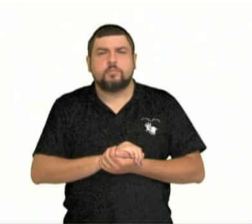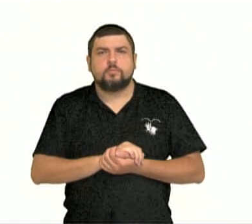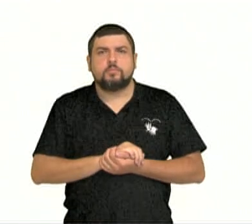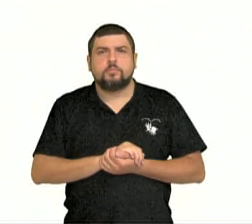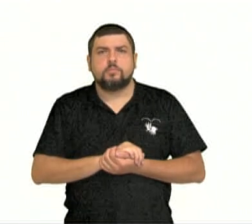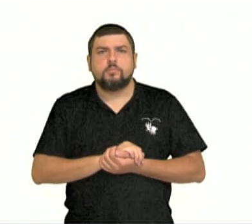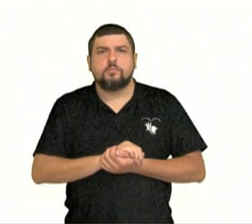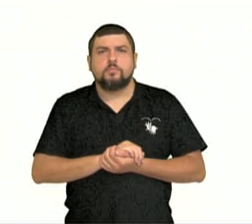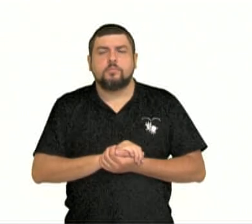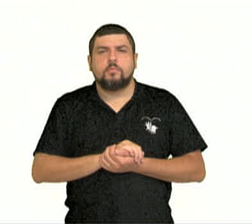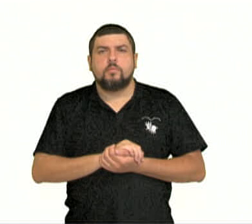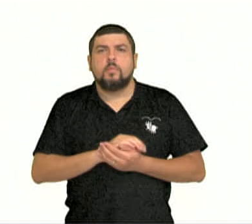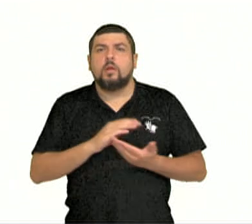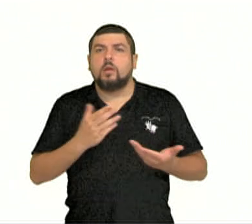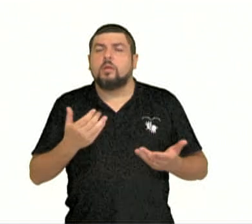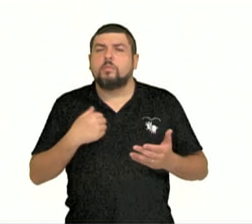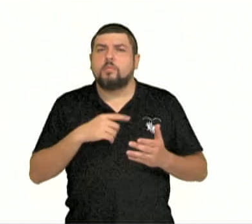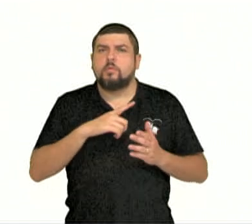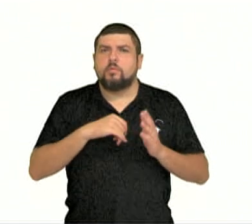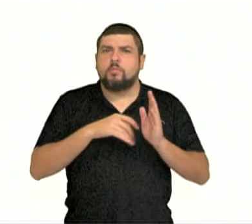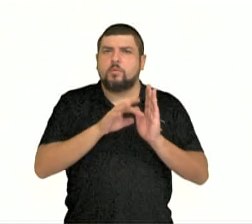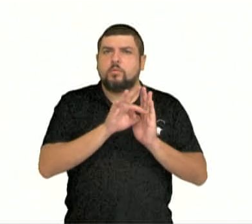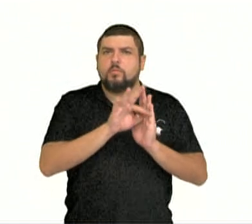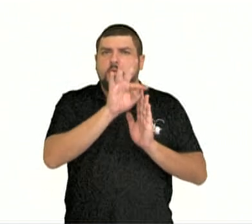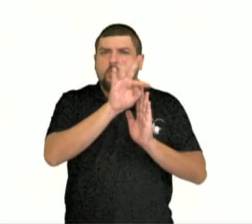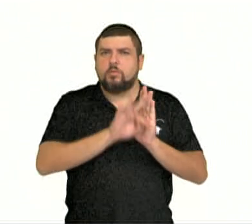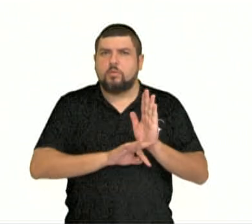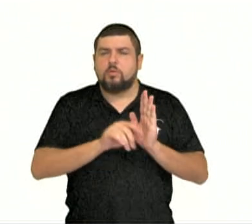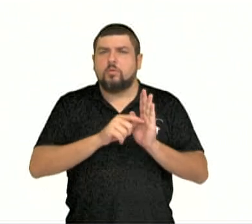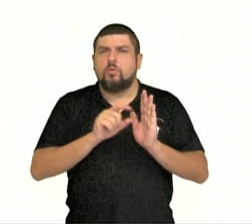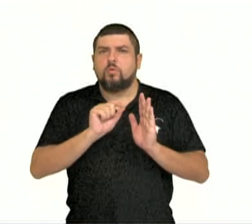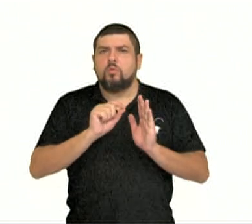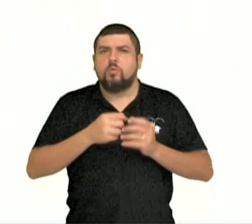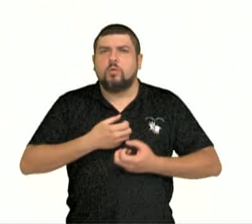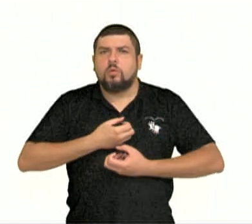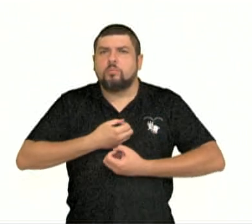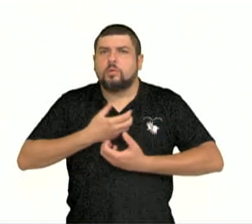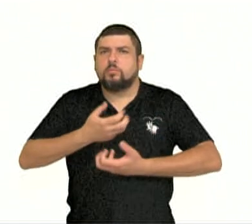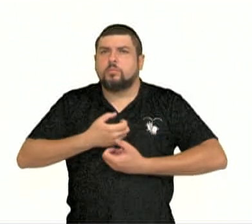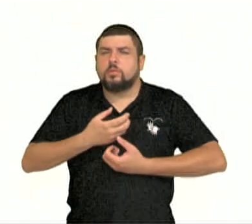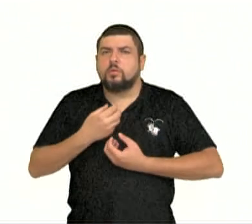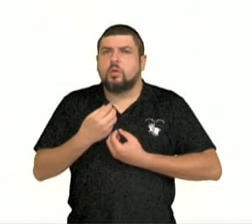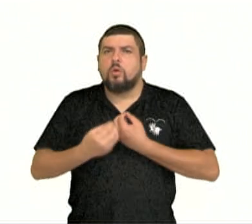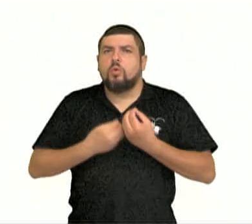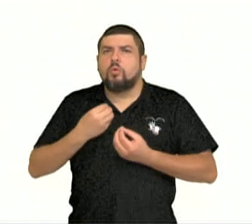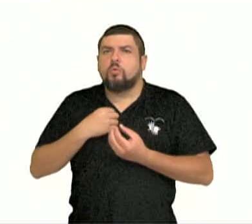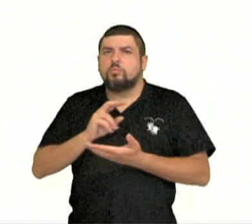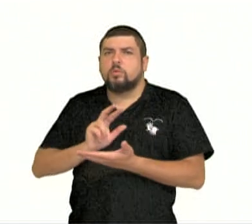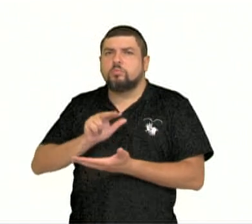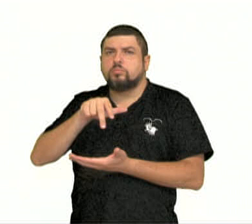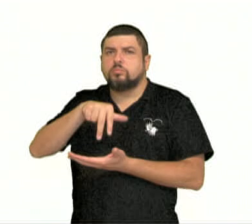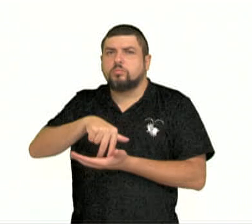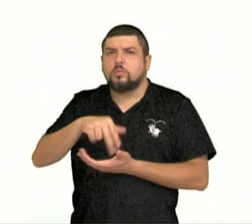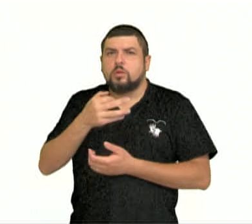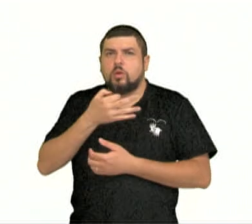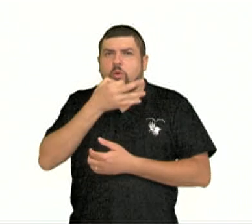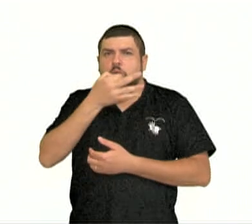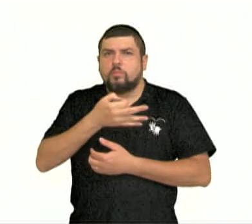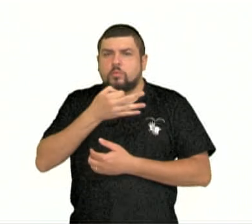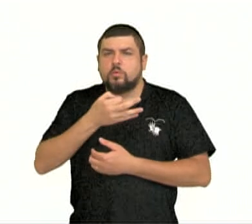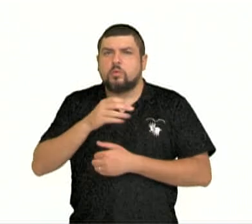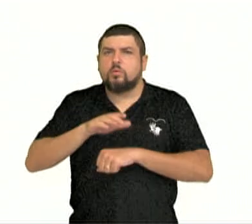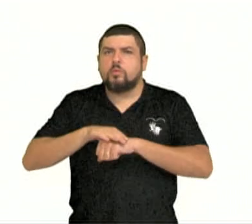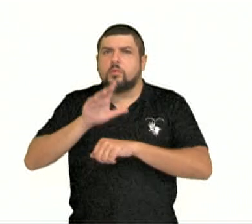encontra entre aqueles textos que permitem expressarmos nosso posicionamento de forma ainda mais